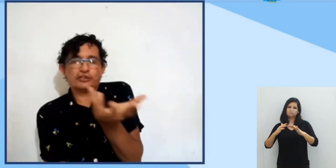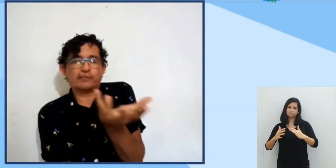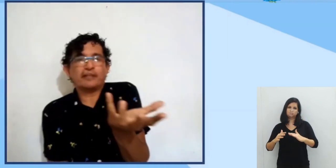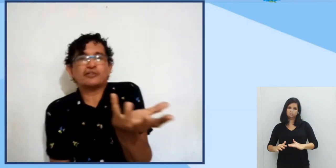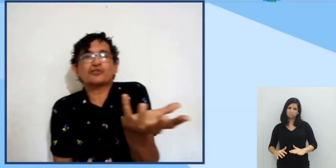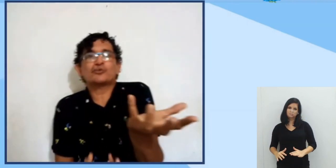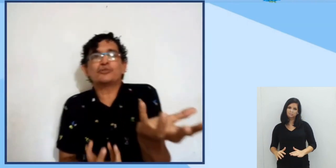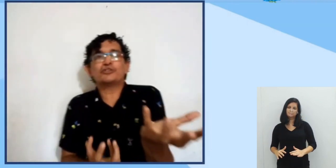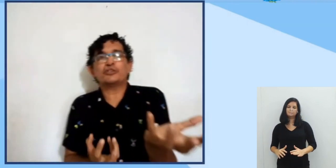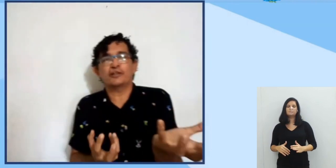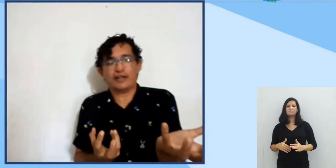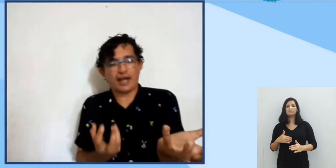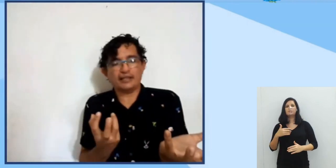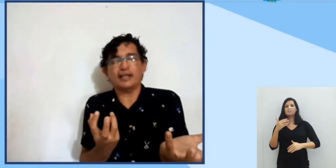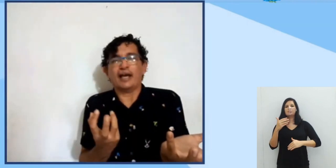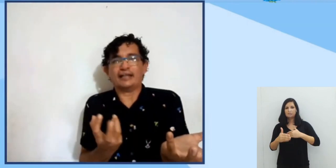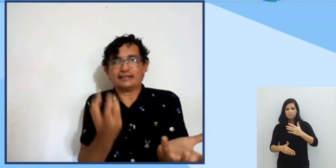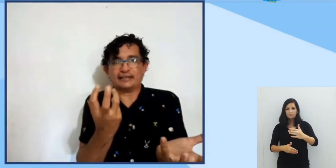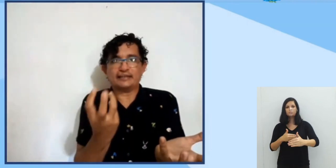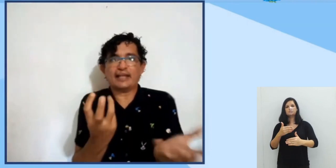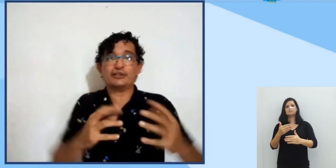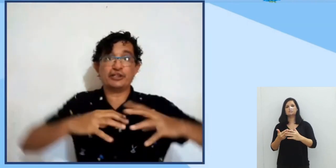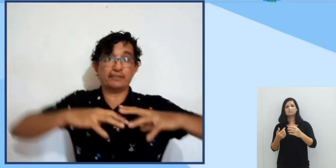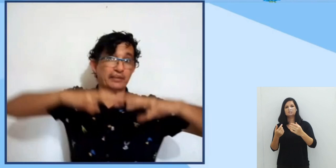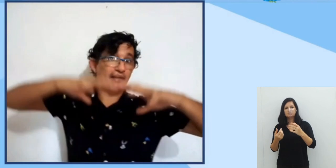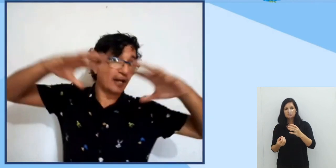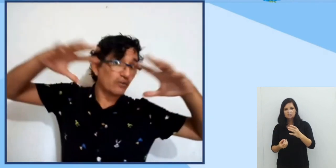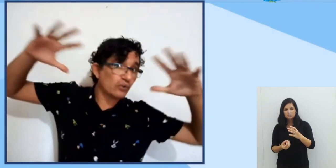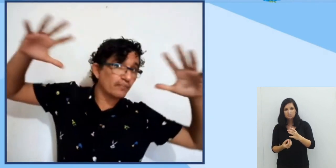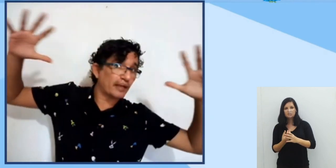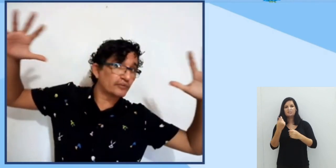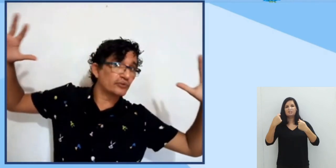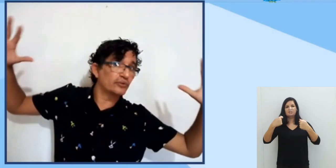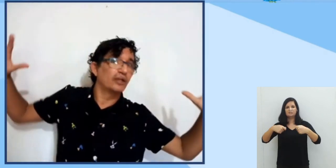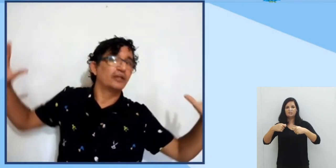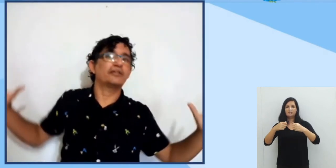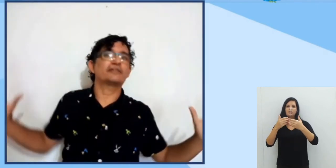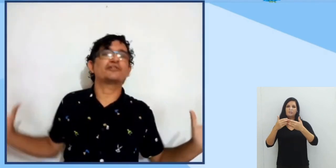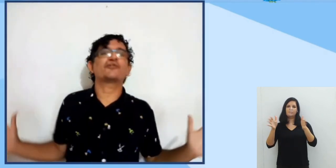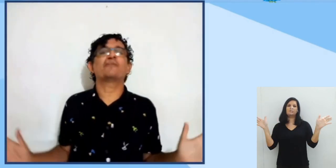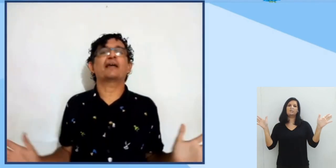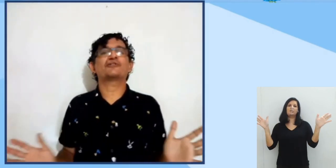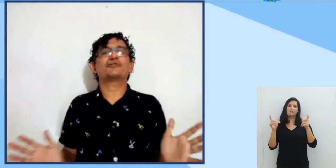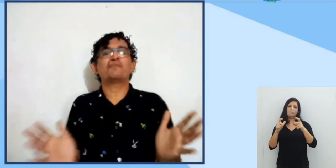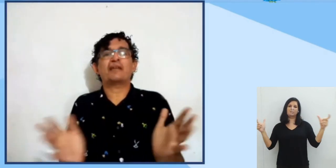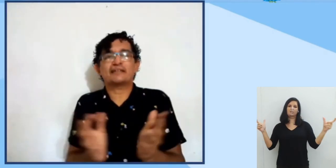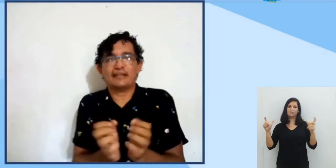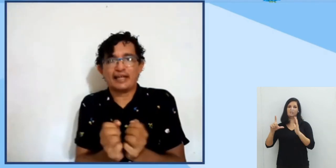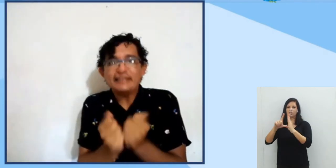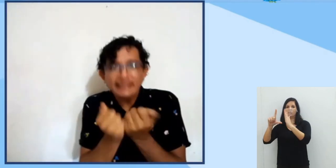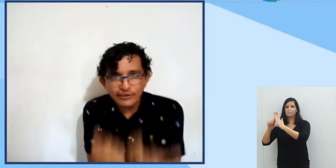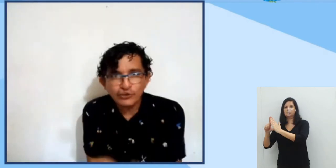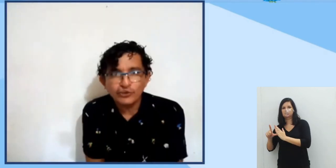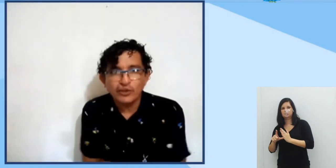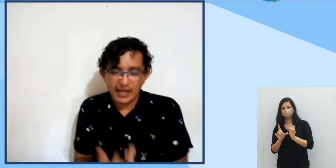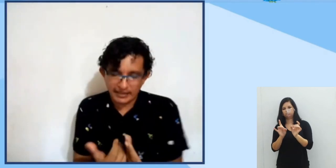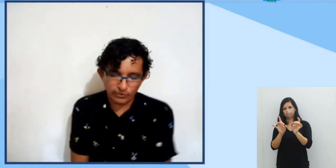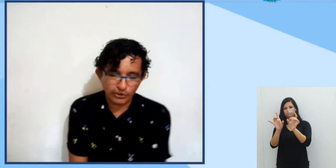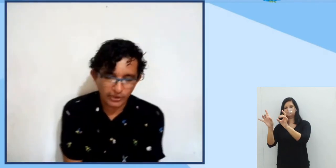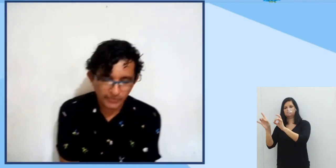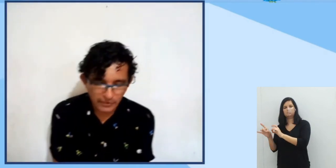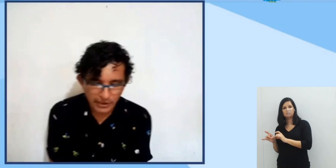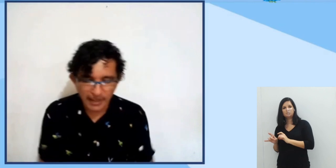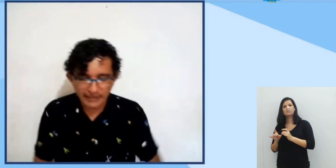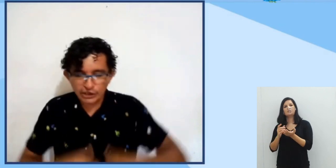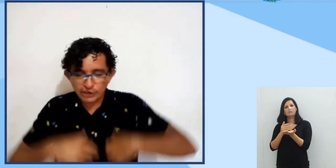e, consequentemente, surge aí a necessidade de ampliar o comércio. E esse comércio começa a dar início